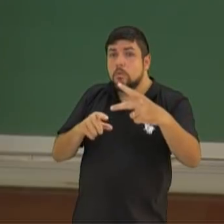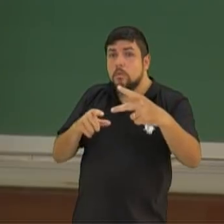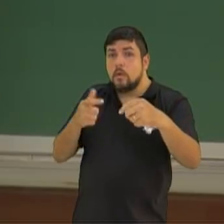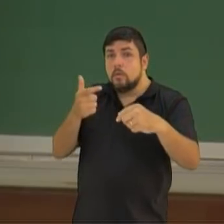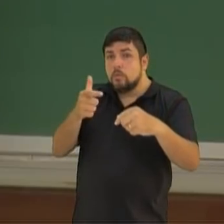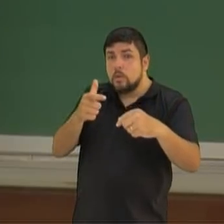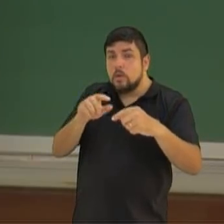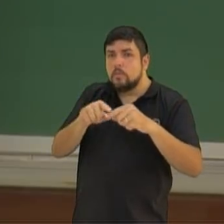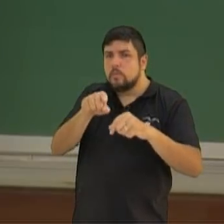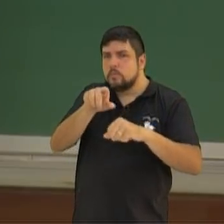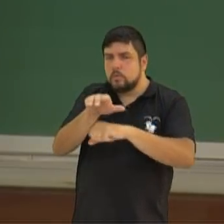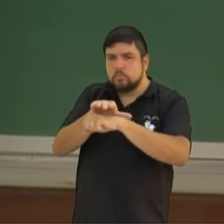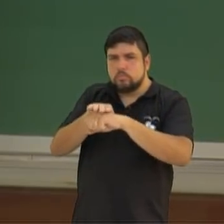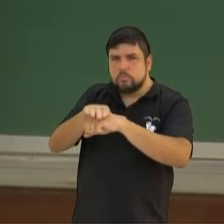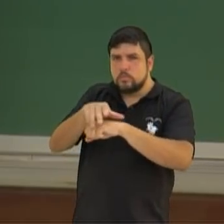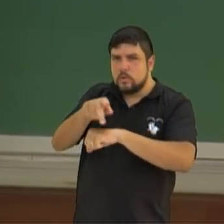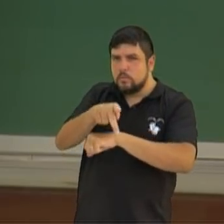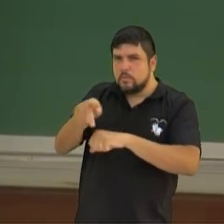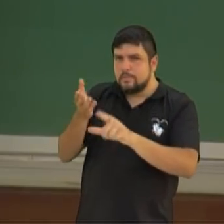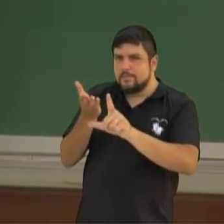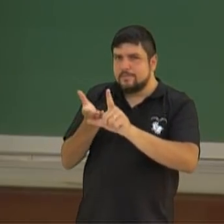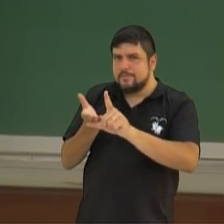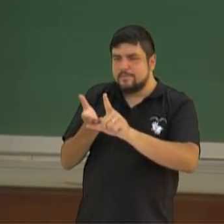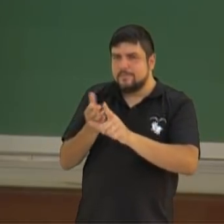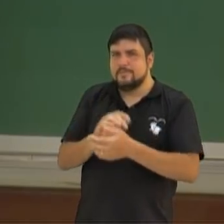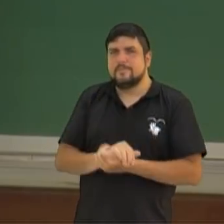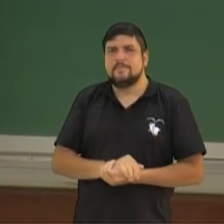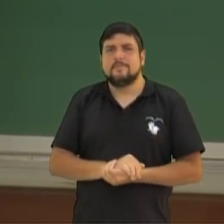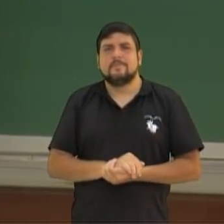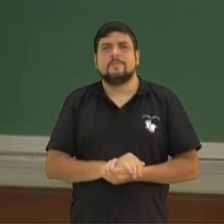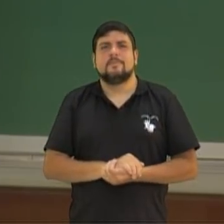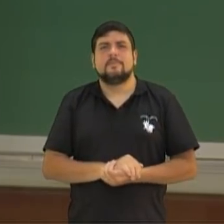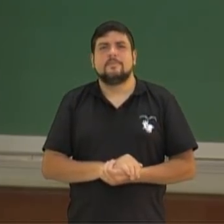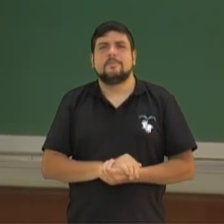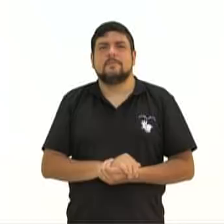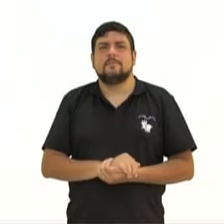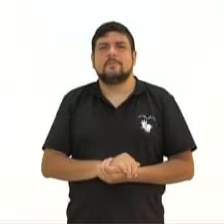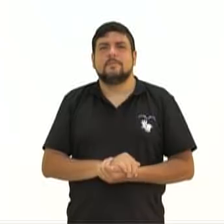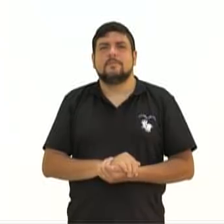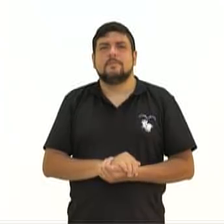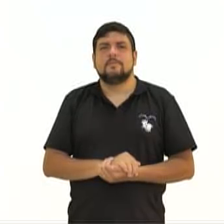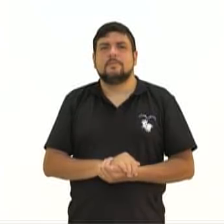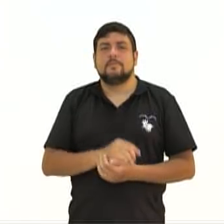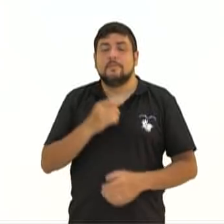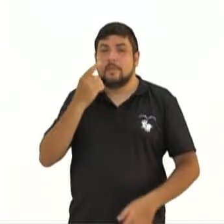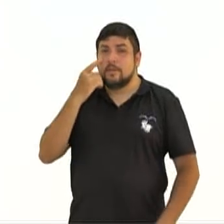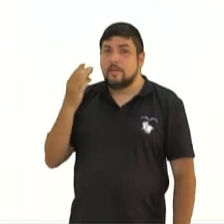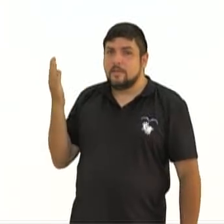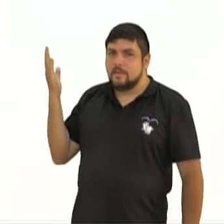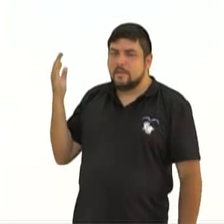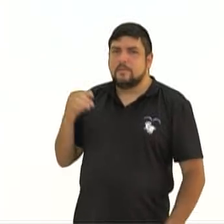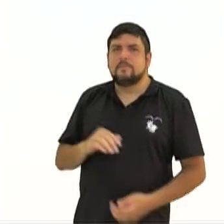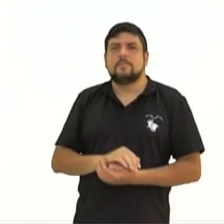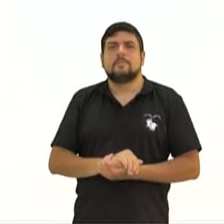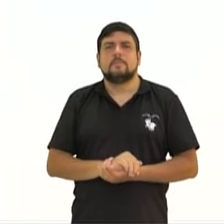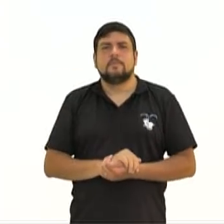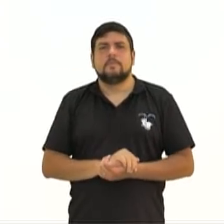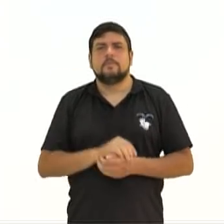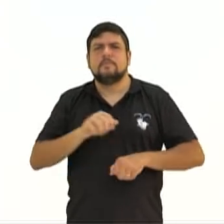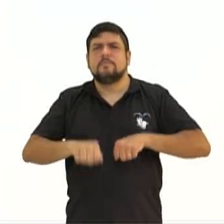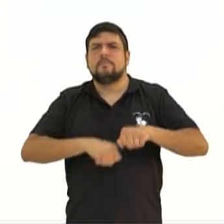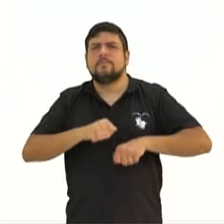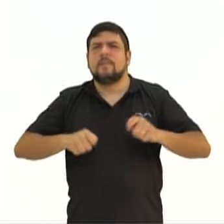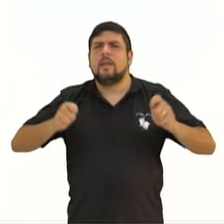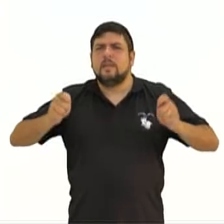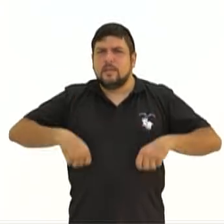com o seu professor depois lá no Google Classroom, tá bom? Na minha lista eu pus assim, ó, para passeio e lazer, o